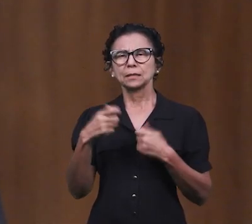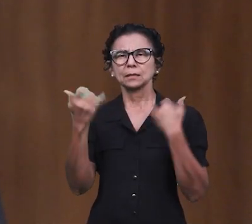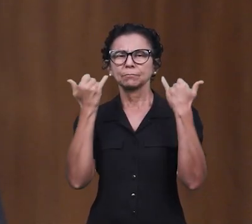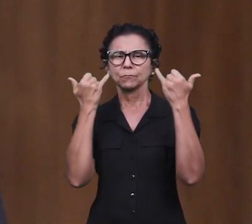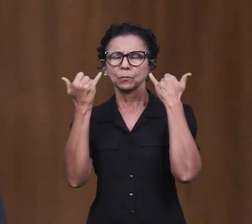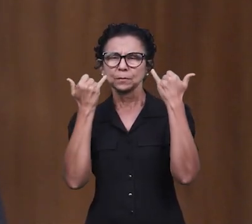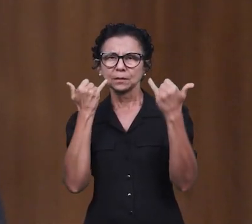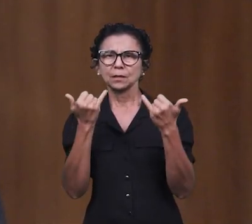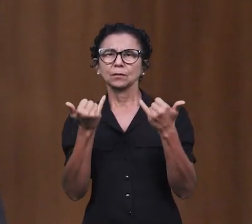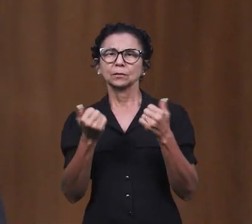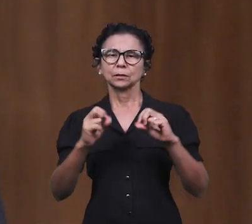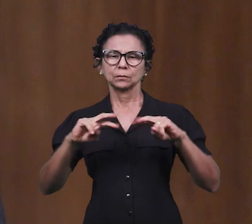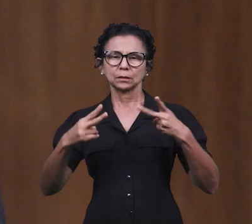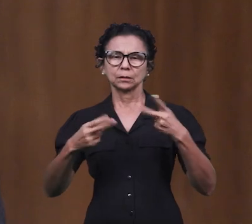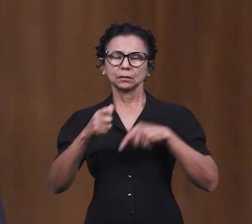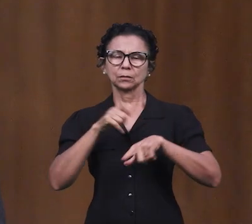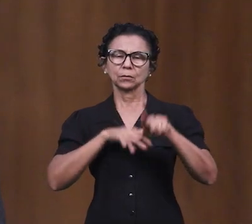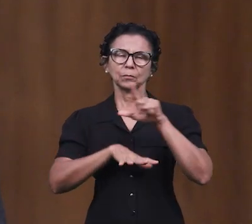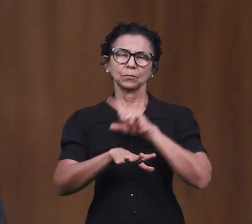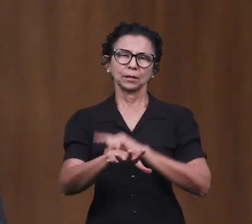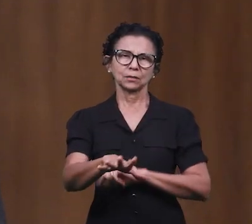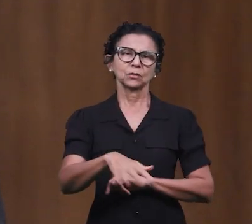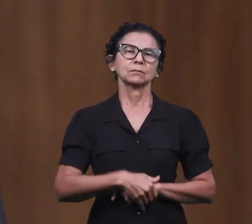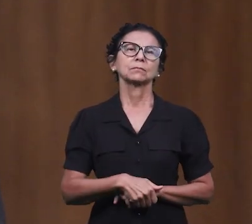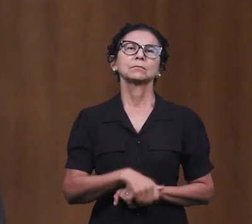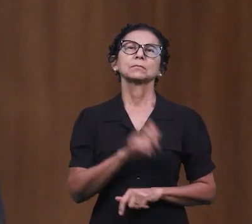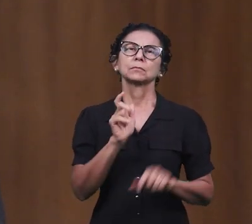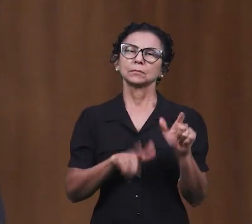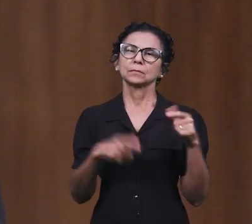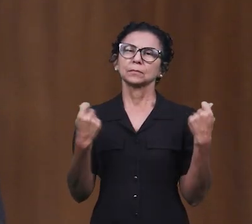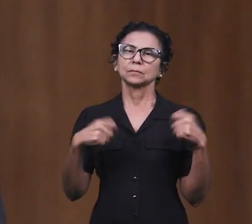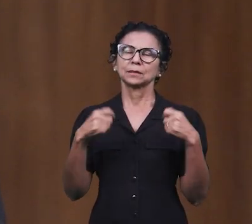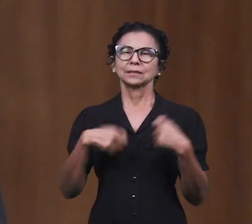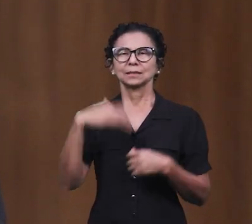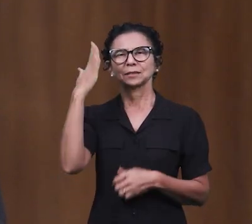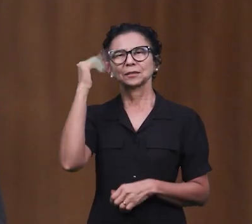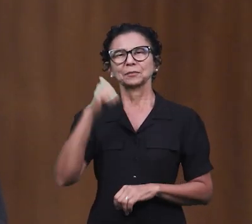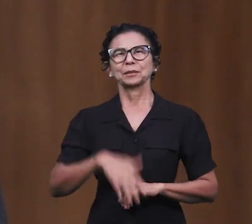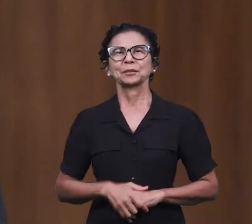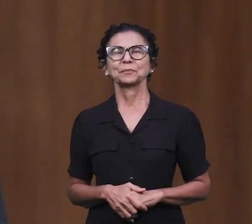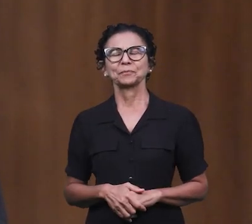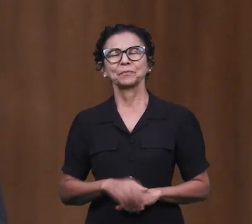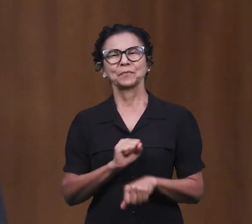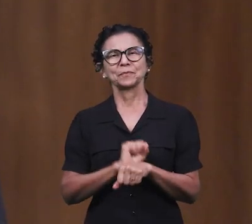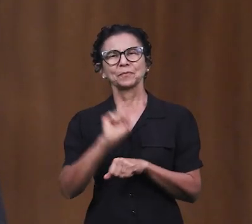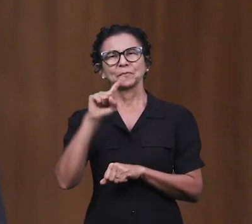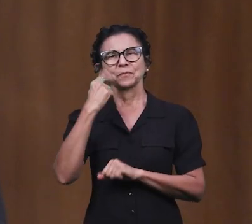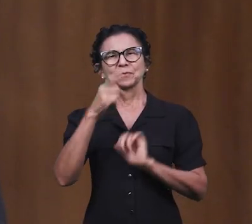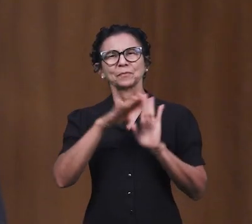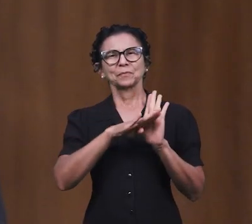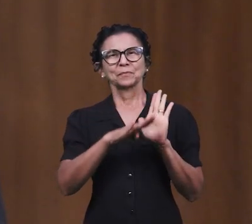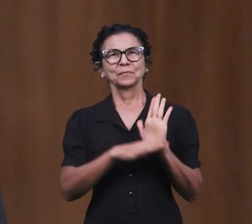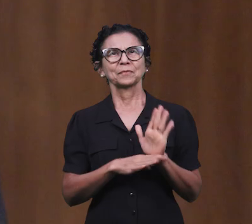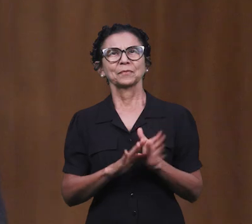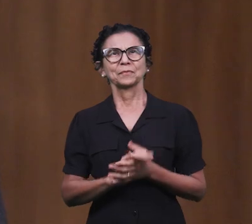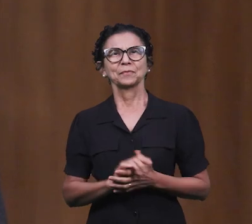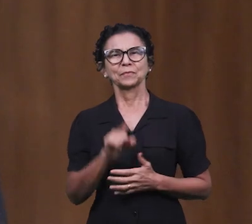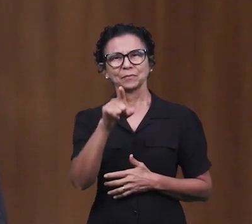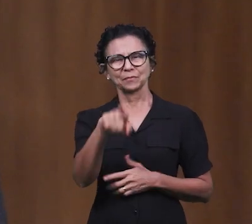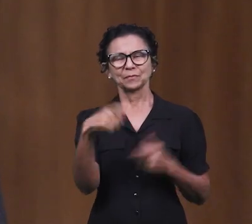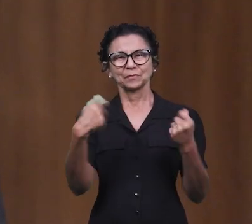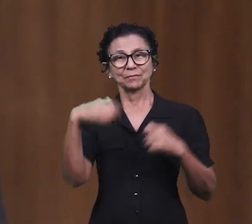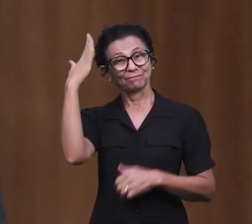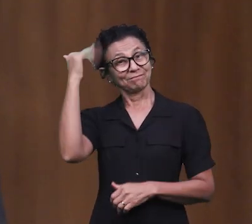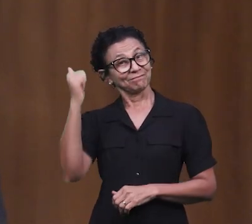passadas? Compartilhe esse link, porque, por certo, tem muita gente que precisa saber. Então, eu te aguardo você no próximo